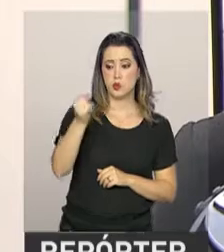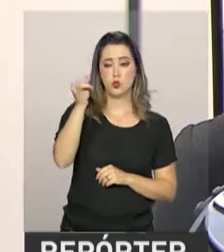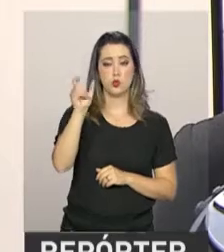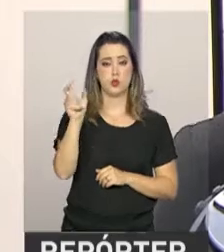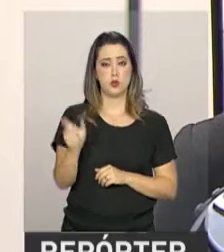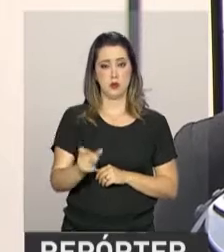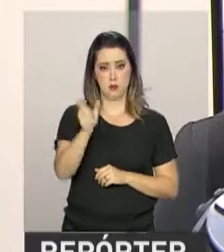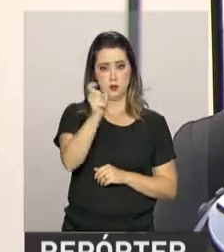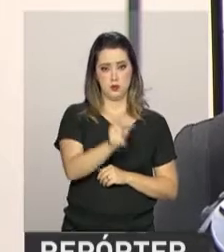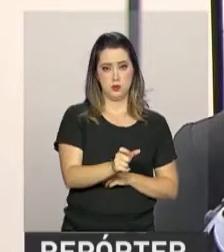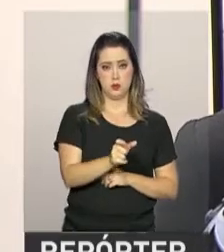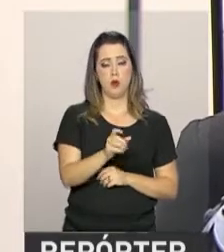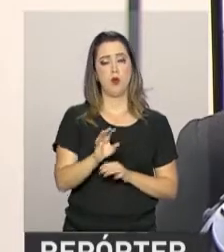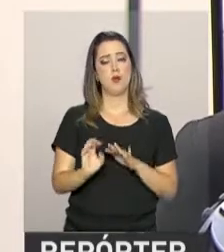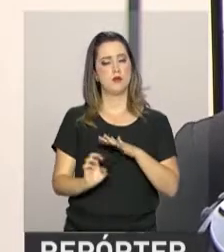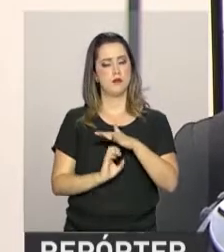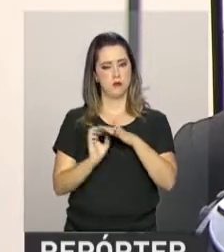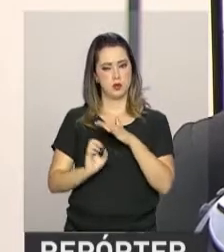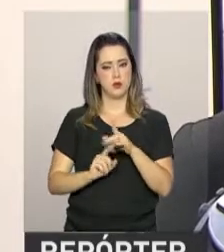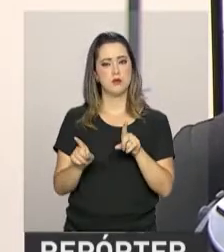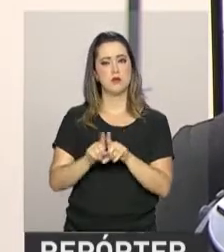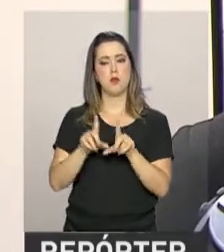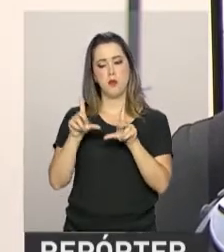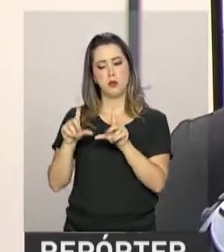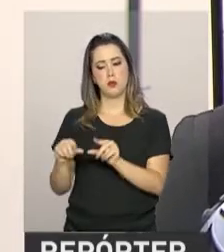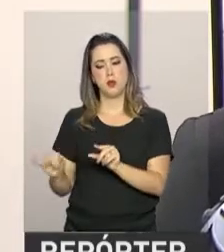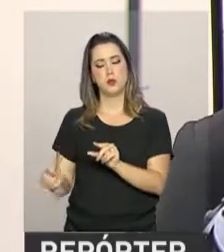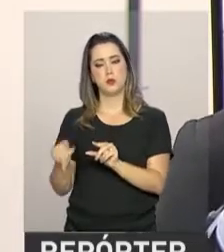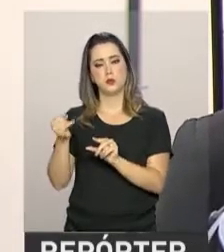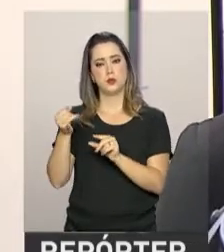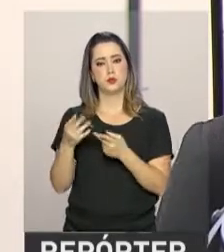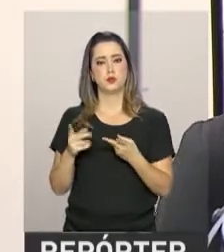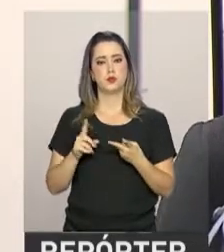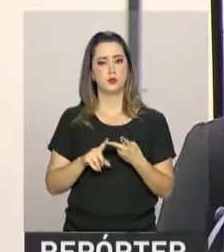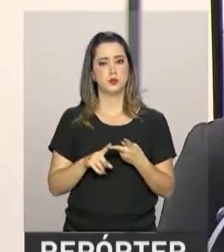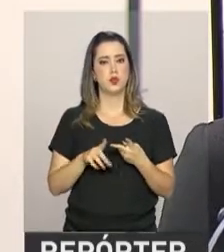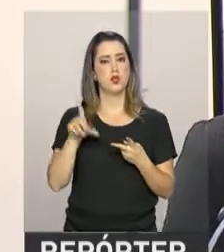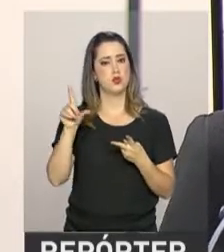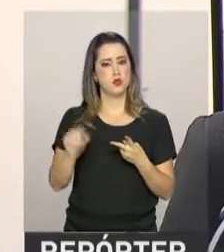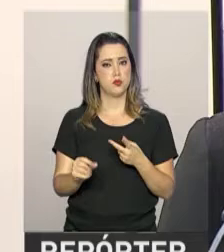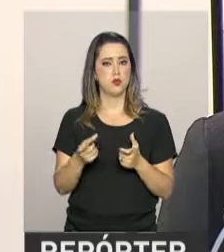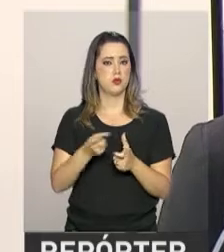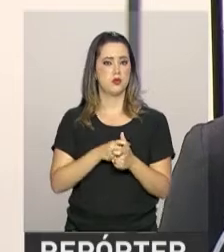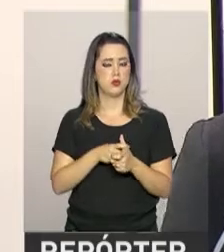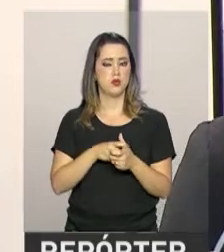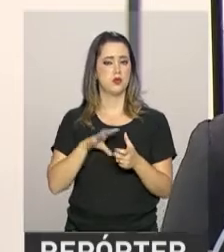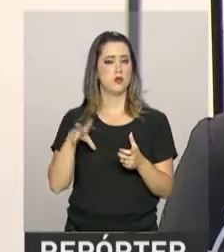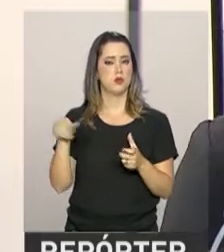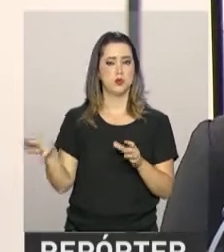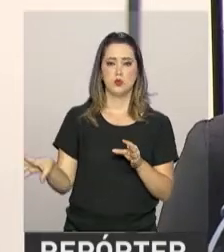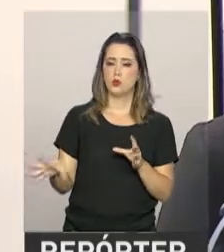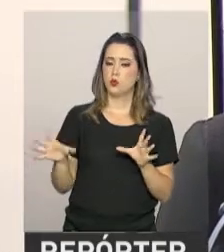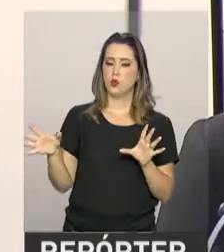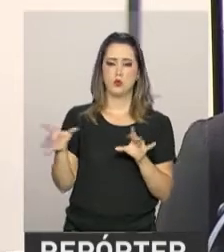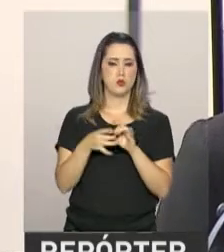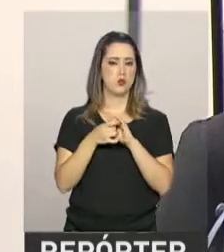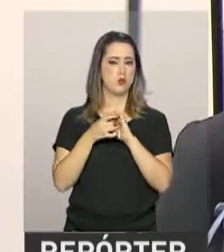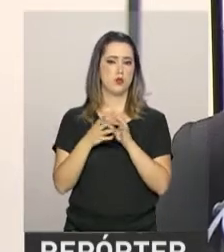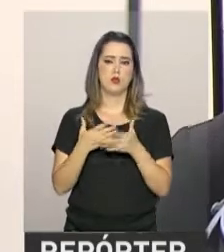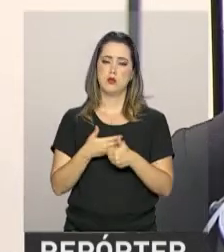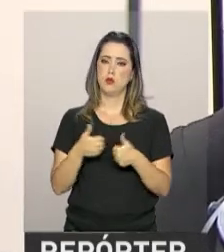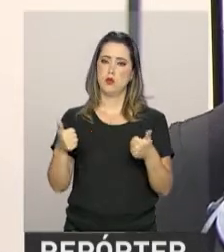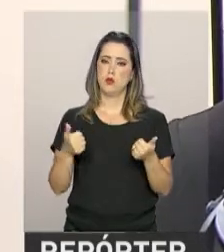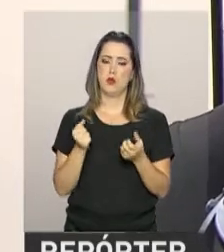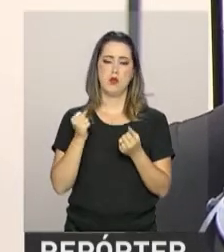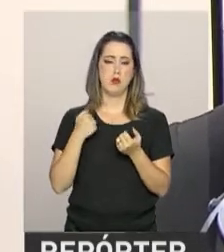e à pessoa jurídica como um fator importante assim como a redução da inadimplência e todos os fatores que potencializam um pouco